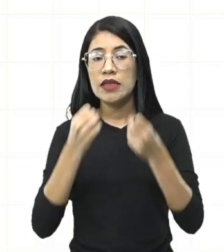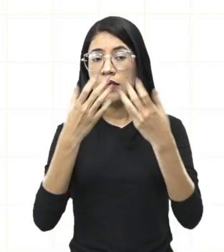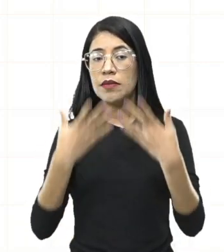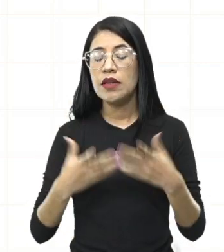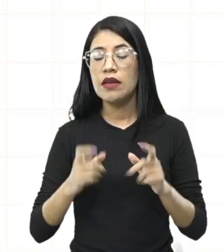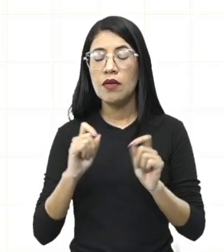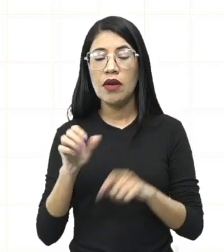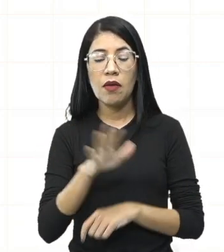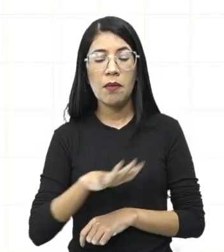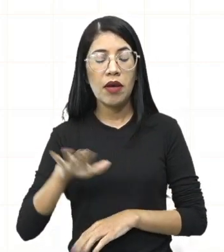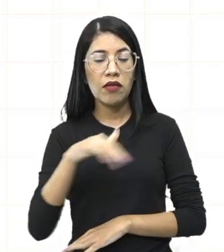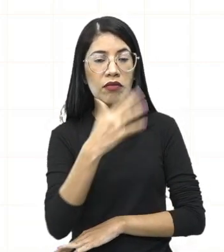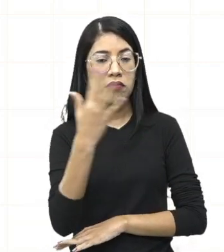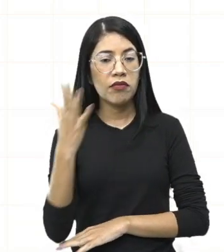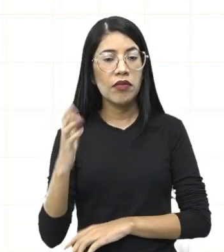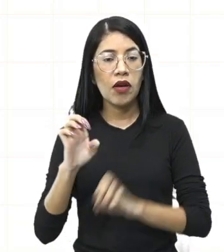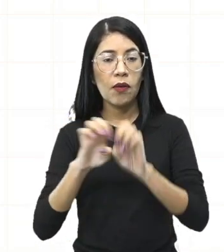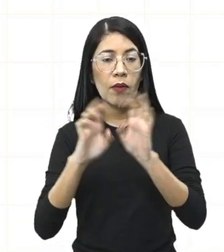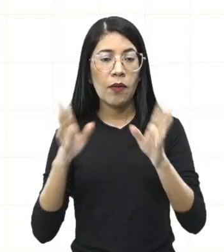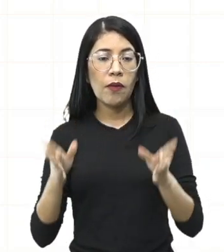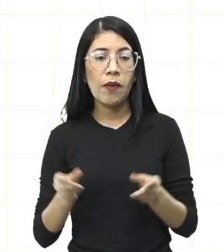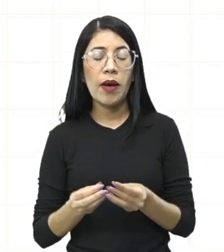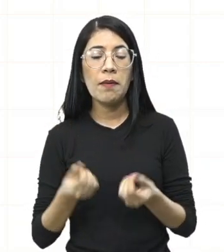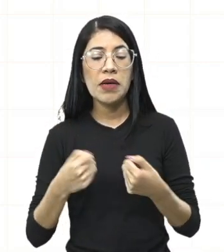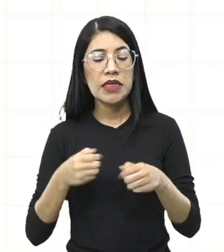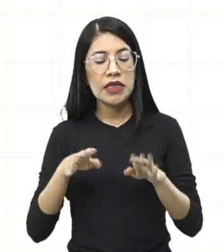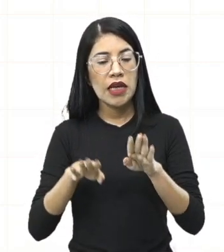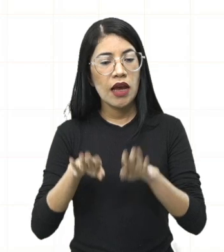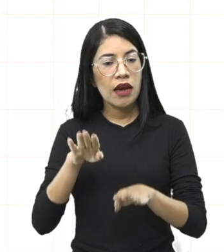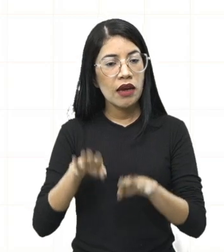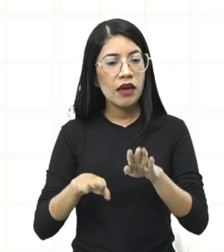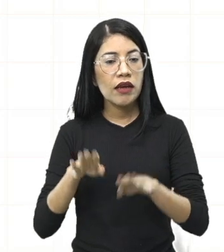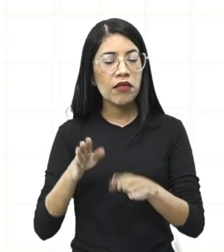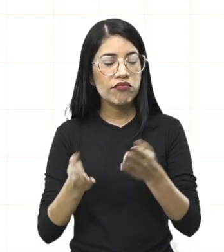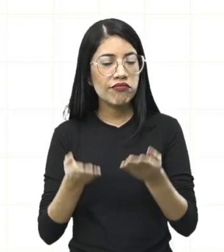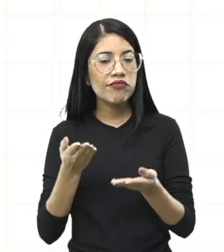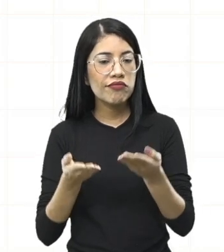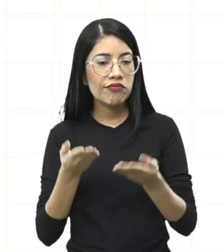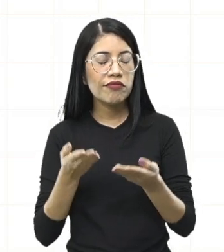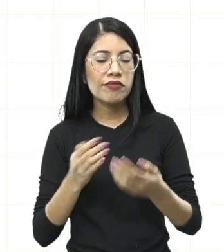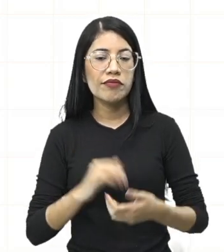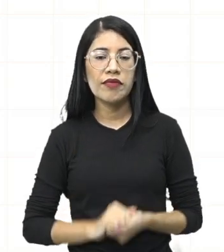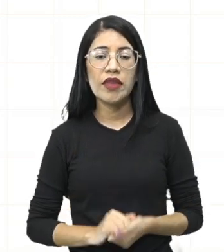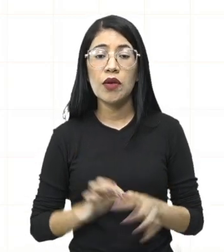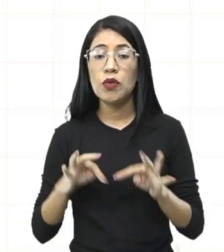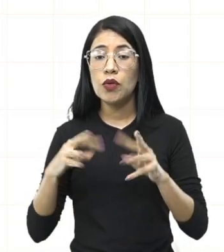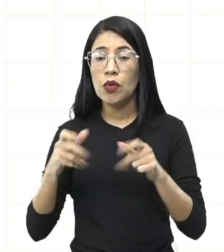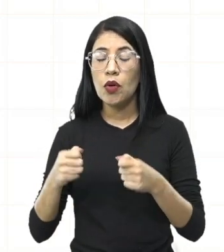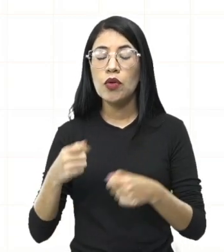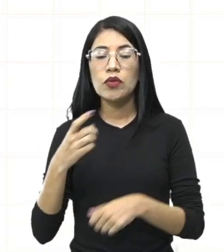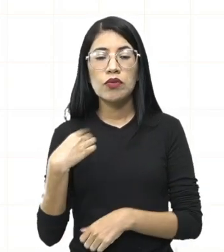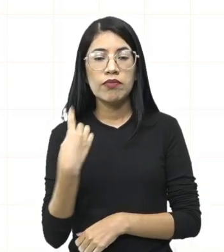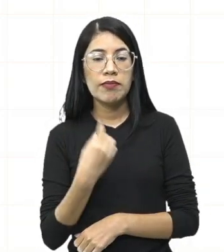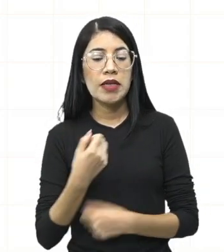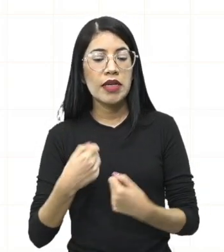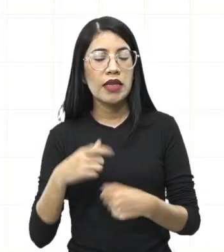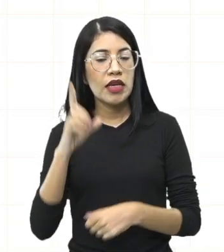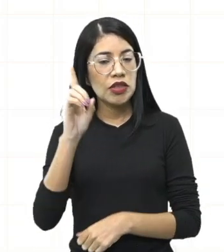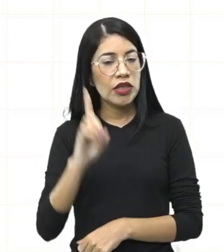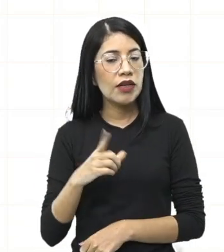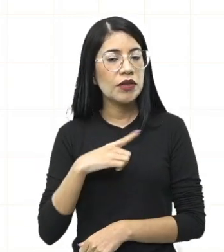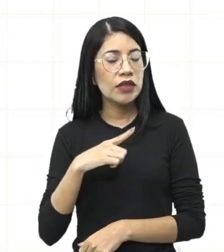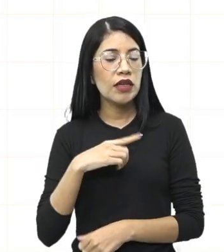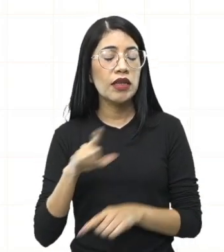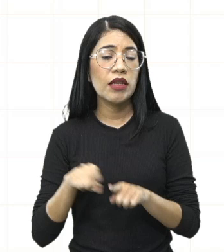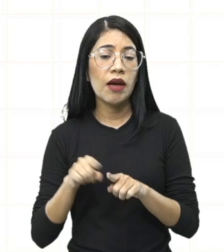ambiente ecologicamente equilibrado, tá bom? Então aqui todos nós temos direito. E também